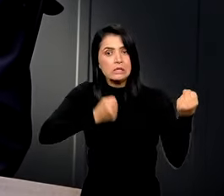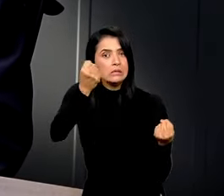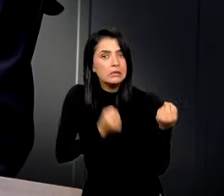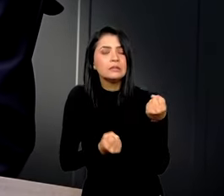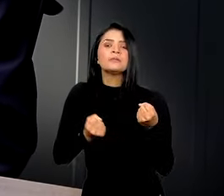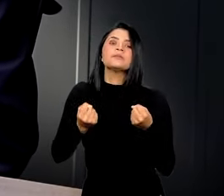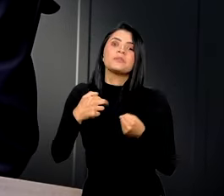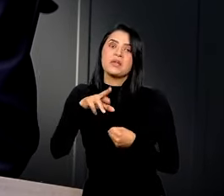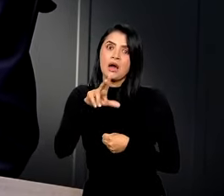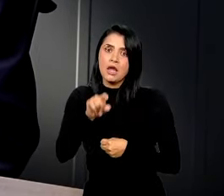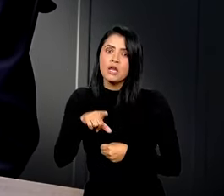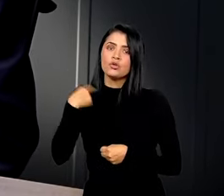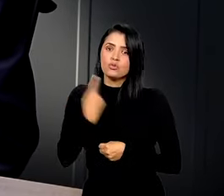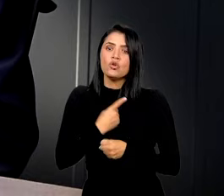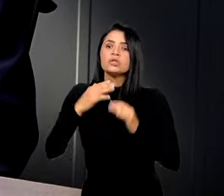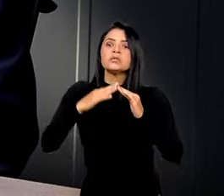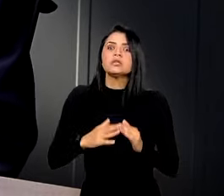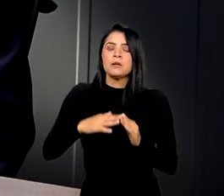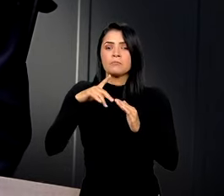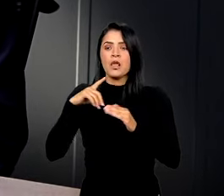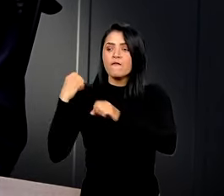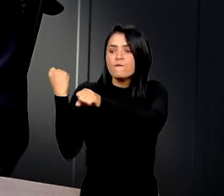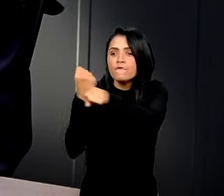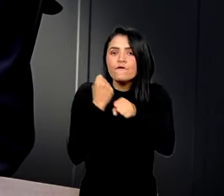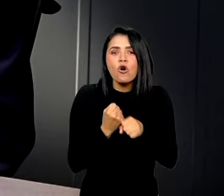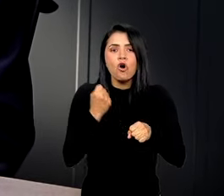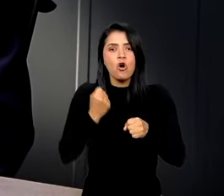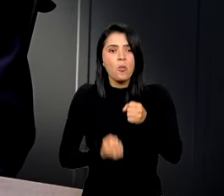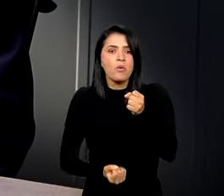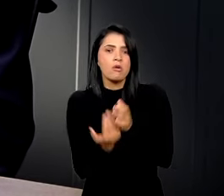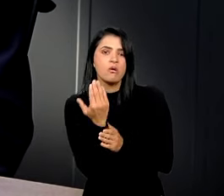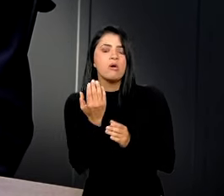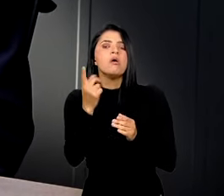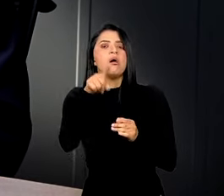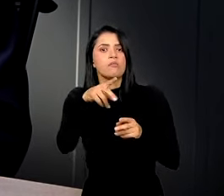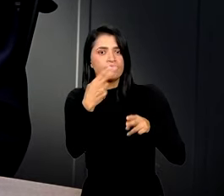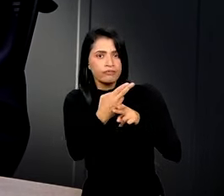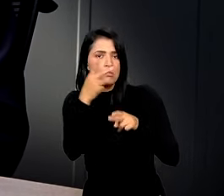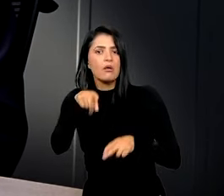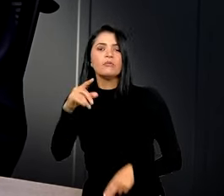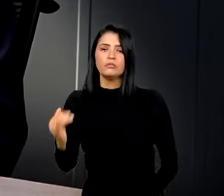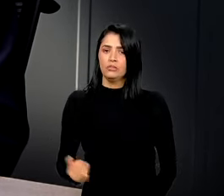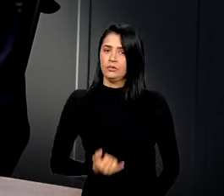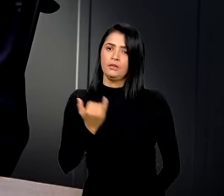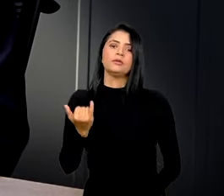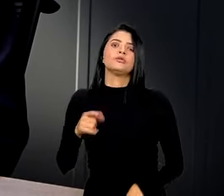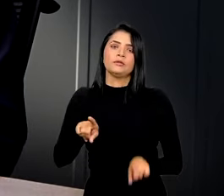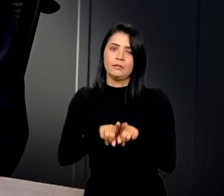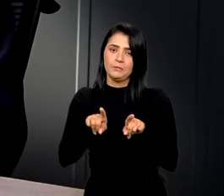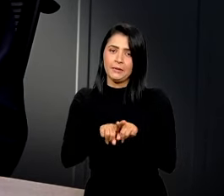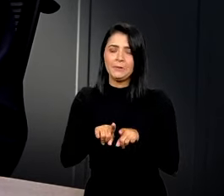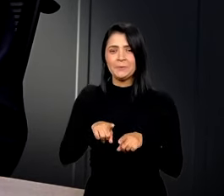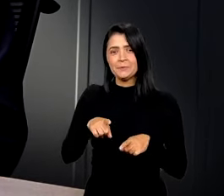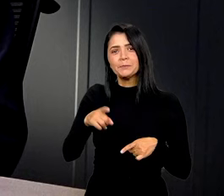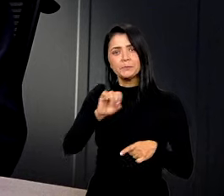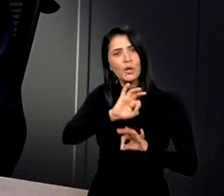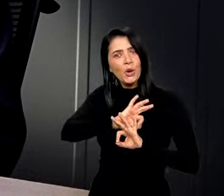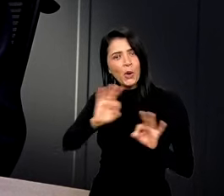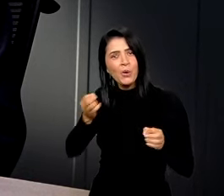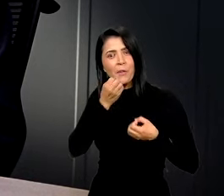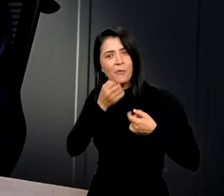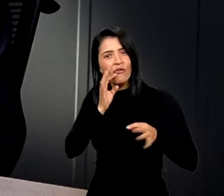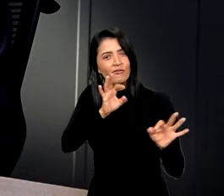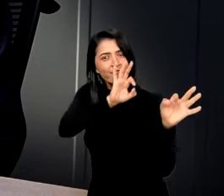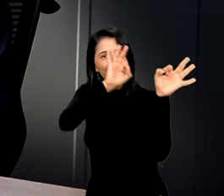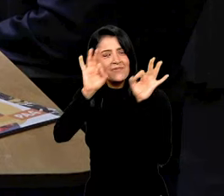veículos, seja com a nossa rede física, com reforma, construção, é muito importante também, a materialidade. Muito bem.